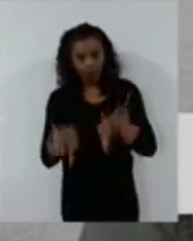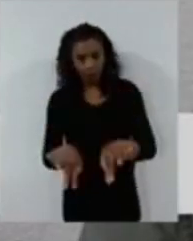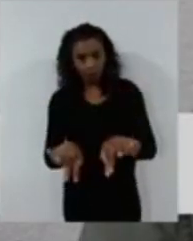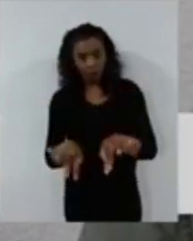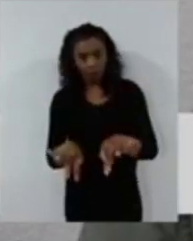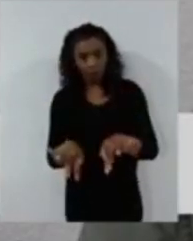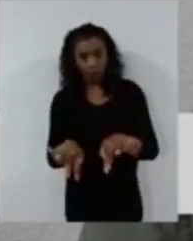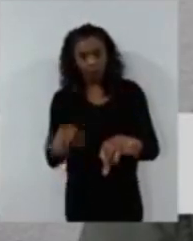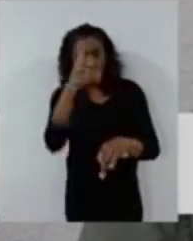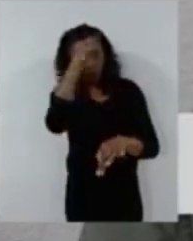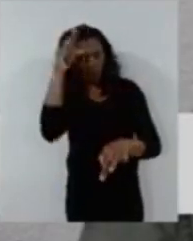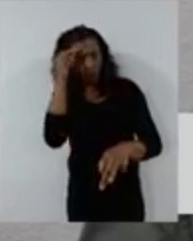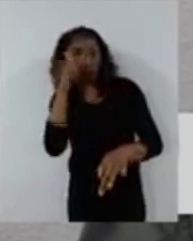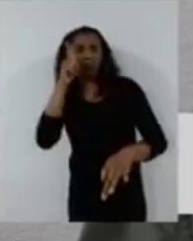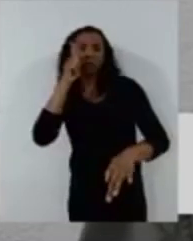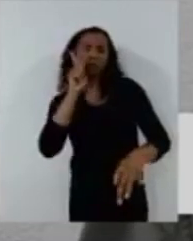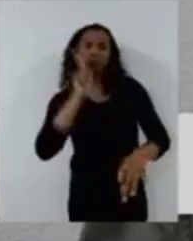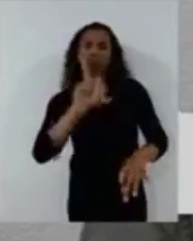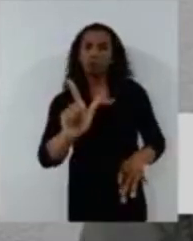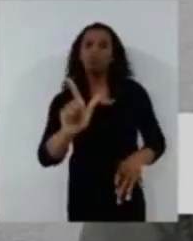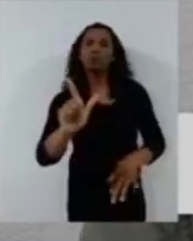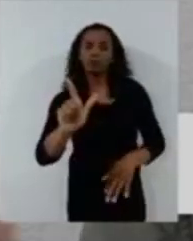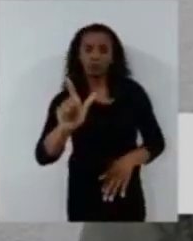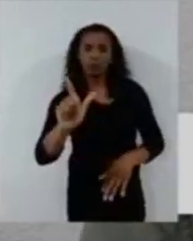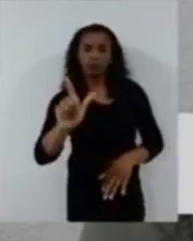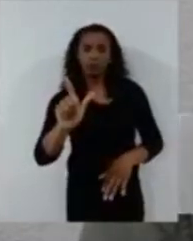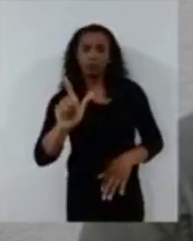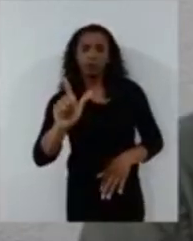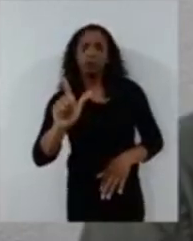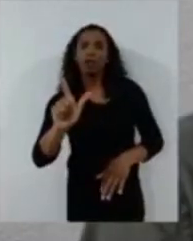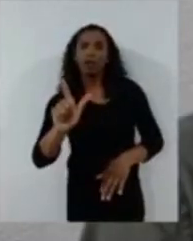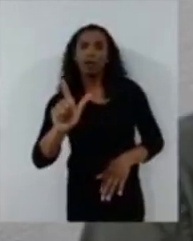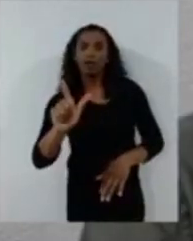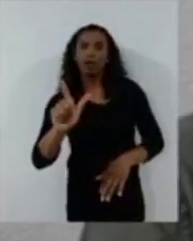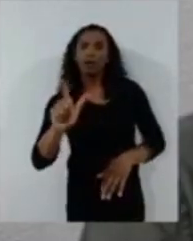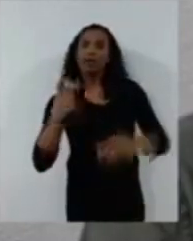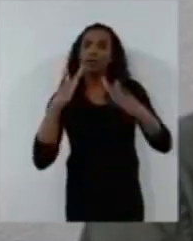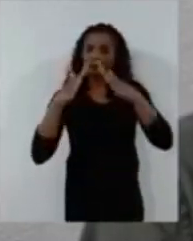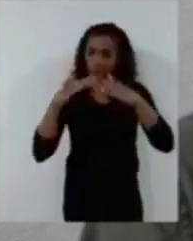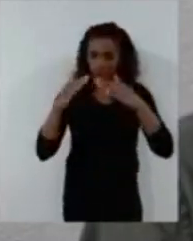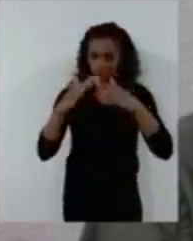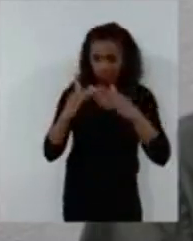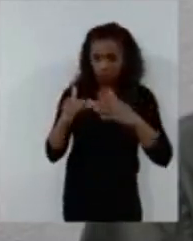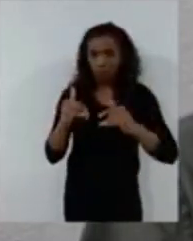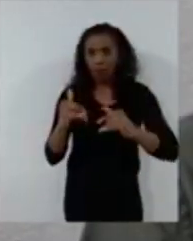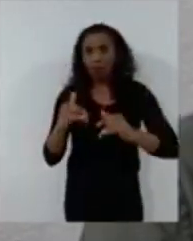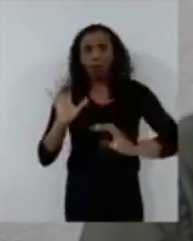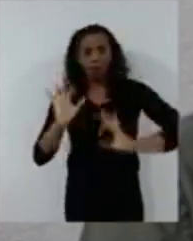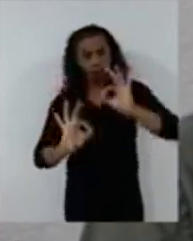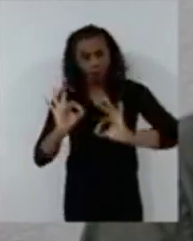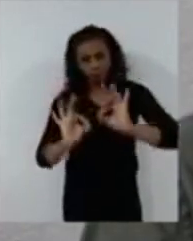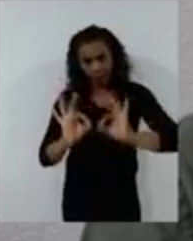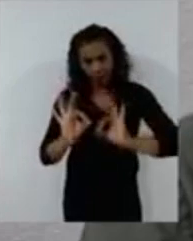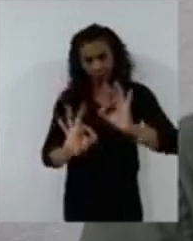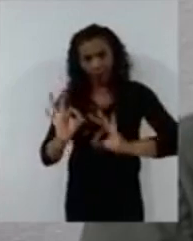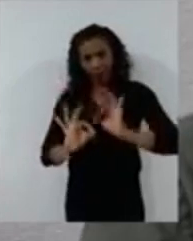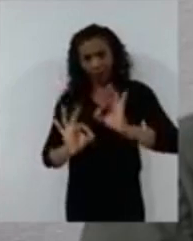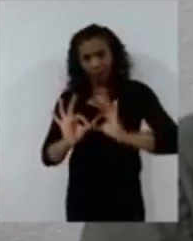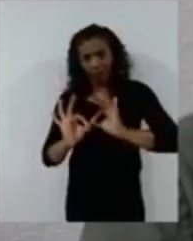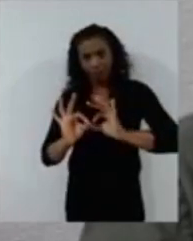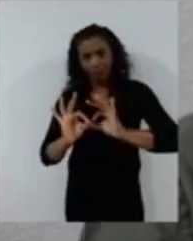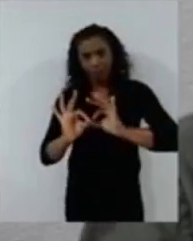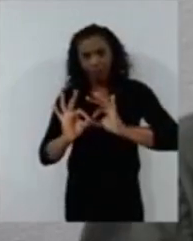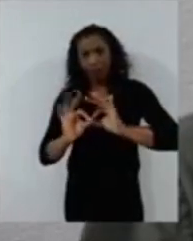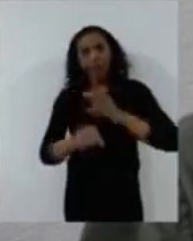da Prefeitura de Muriaé. E aí eu peço que já prepare o vídeo que iremos divulgar